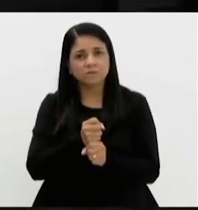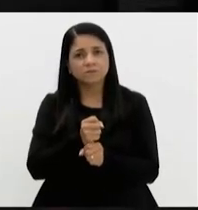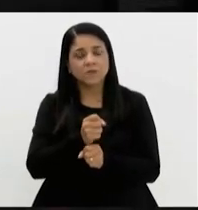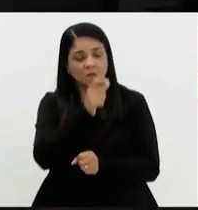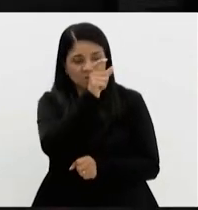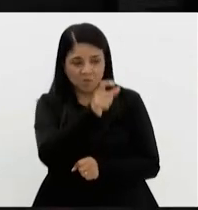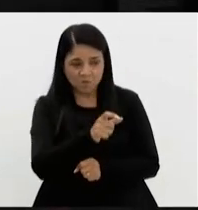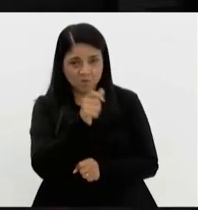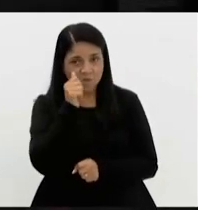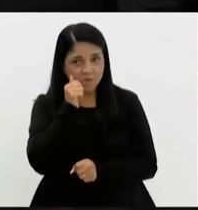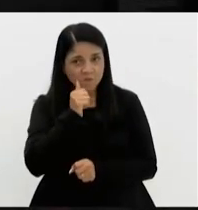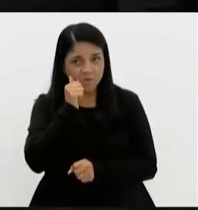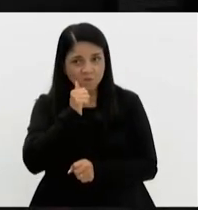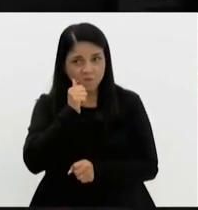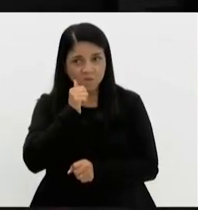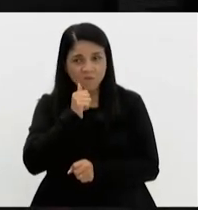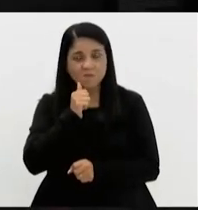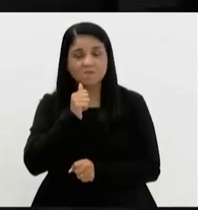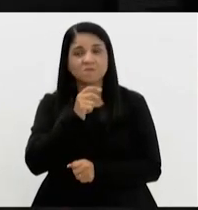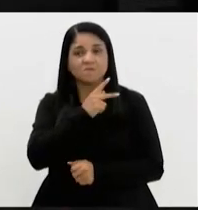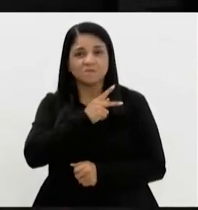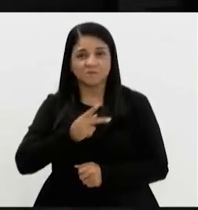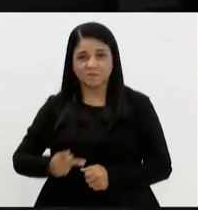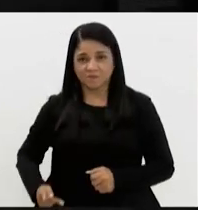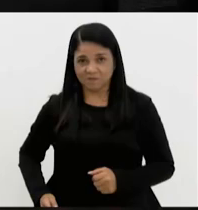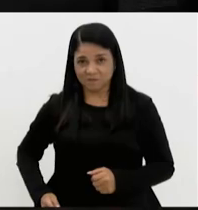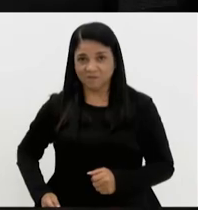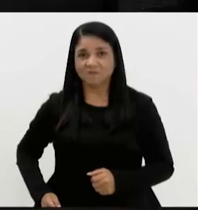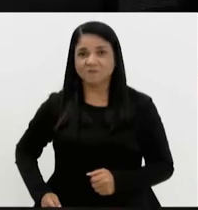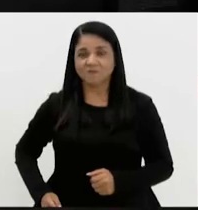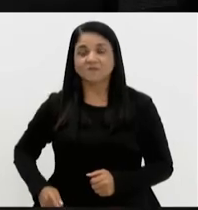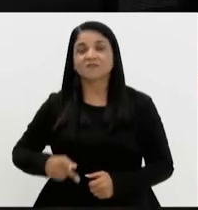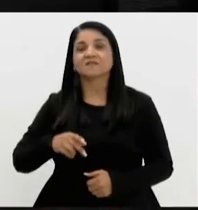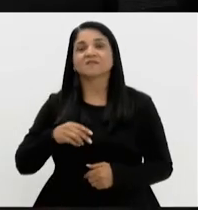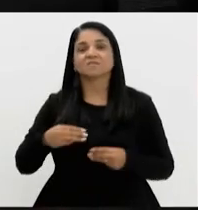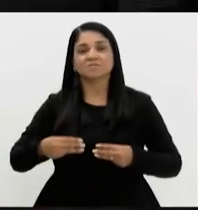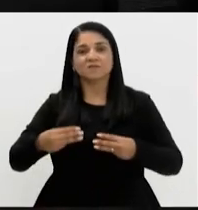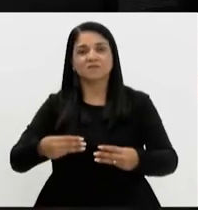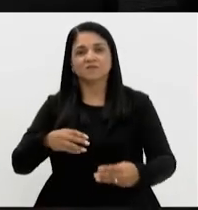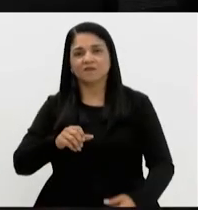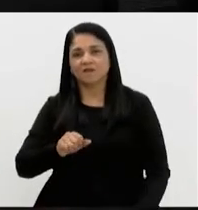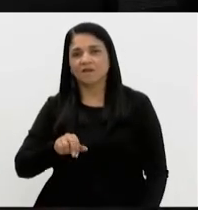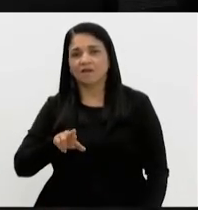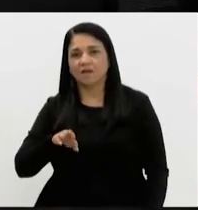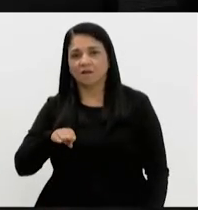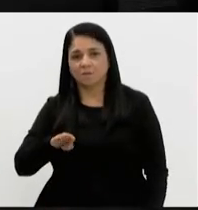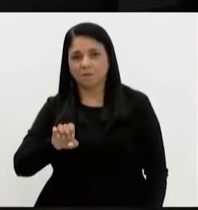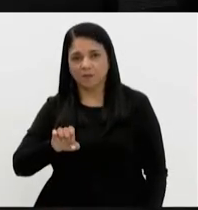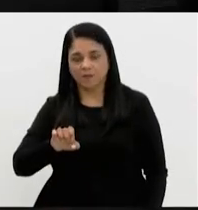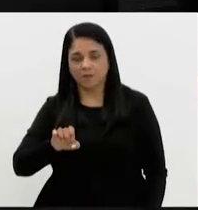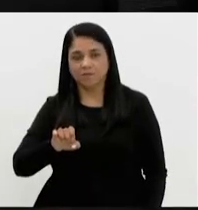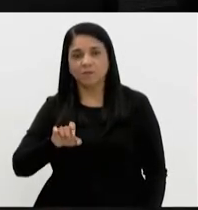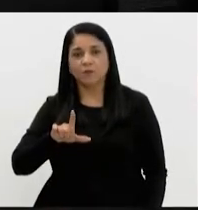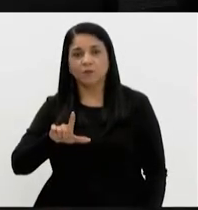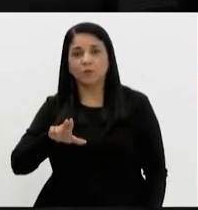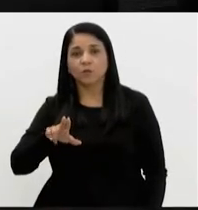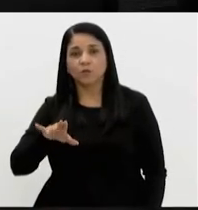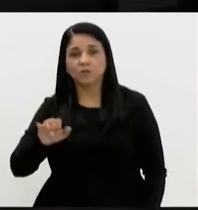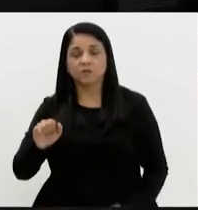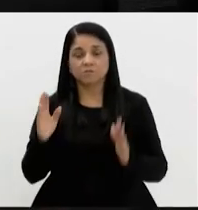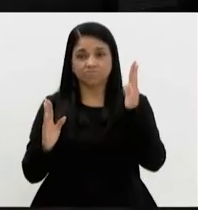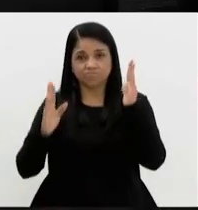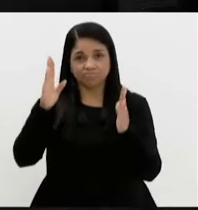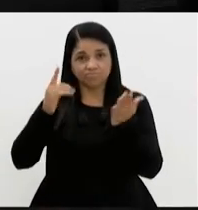mulher originariamente presidirá as eleições desse ano que é a ministra Carmen Lúcia né o cumprimento do prazo estabelecido no artigo